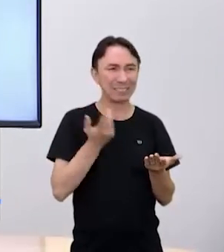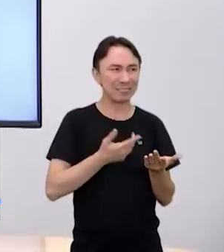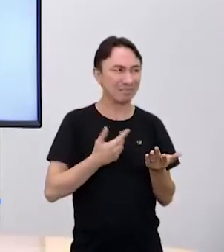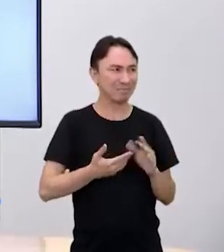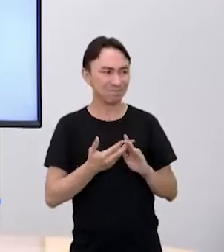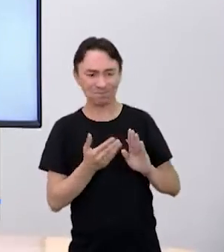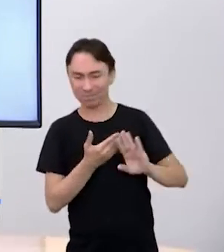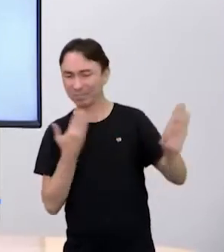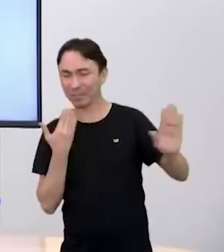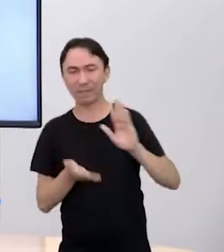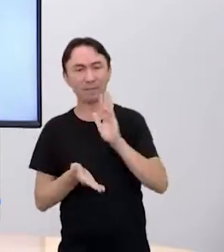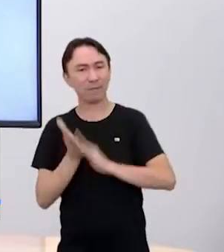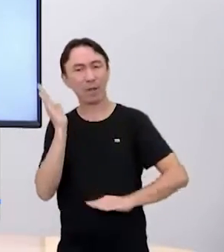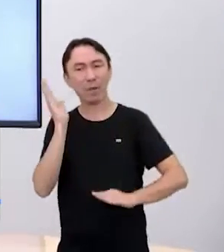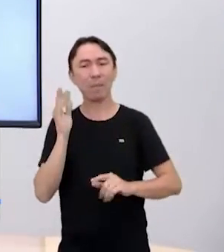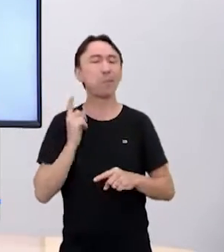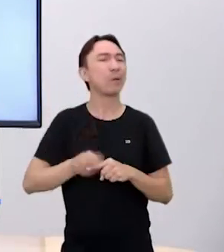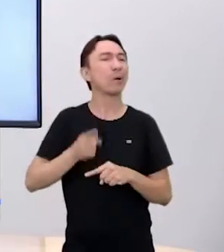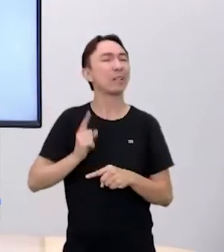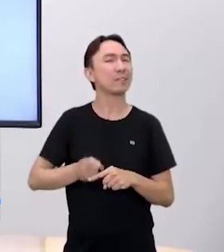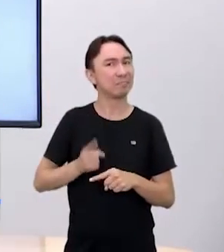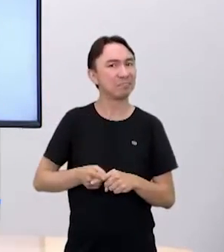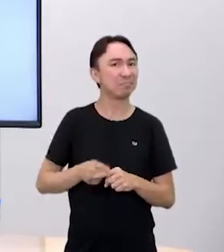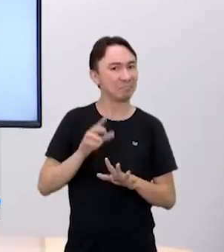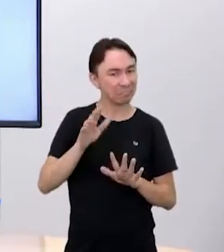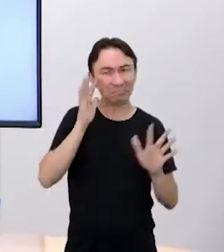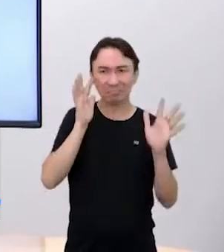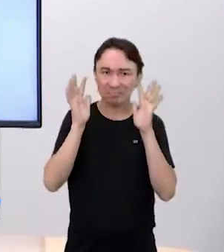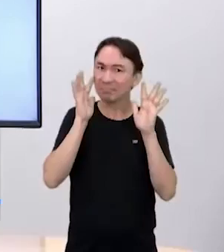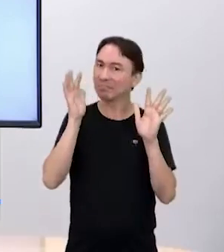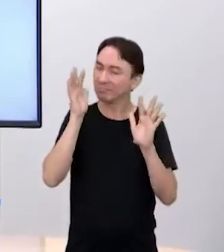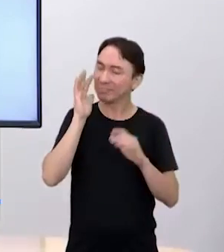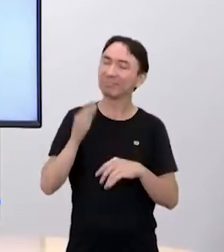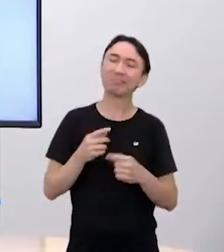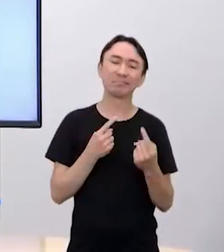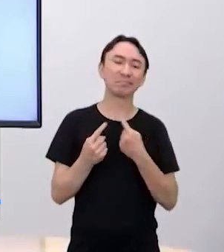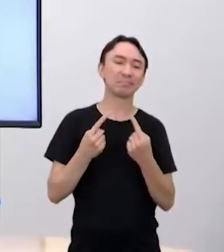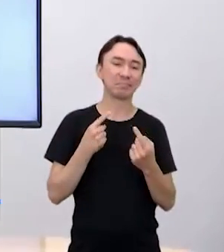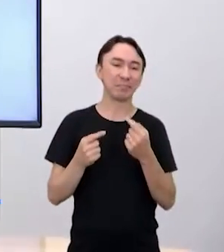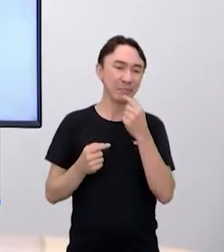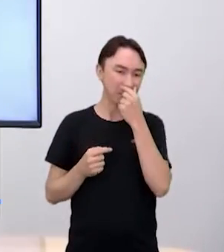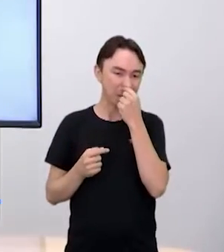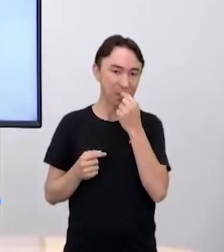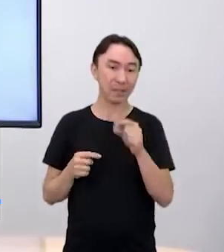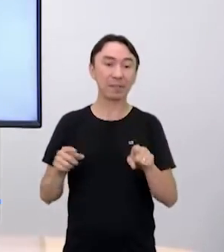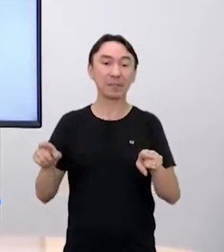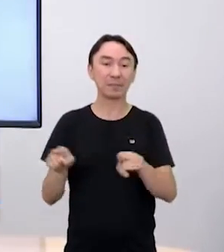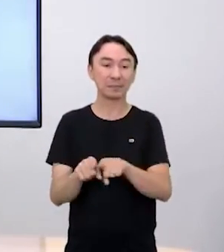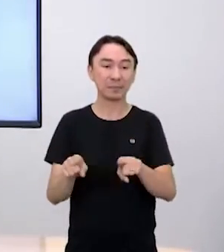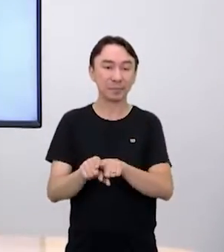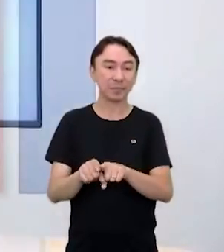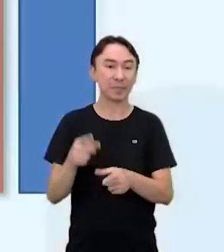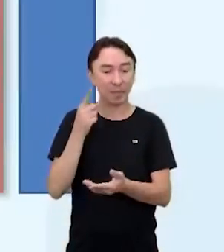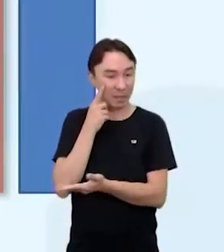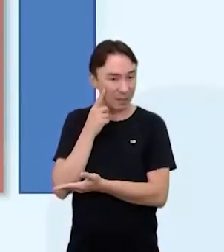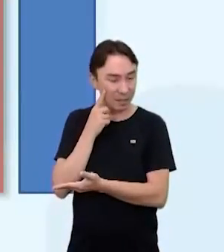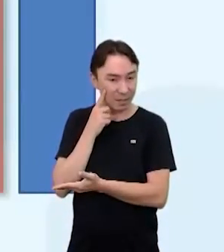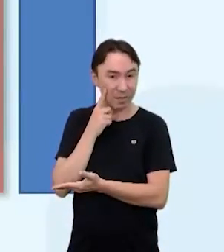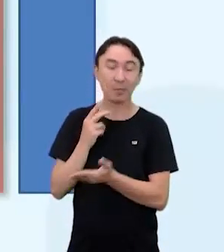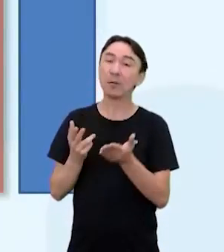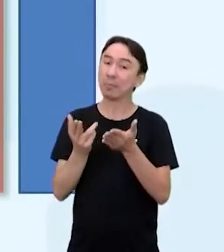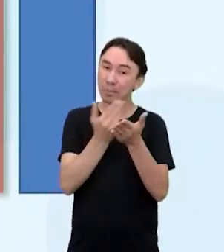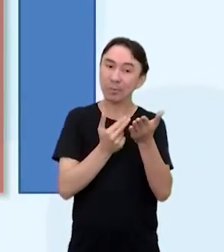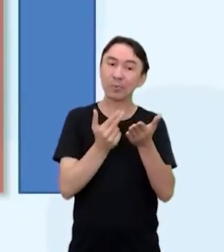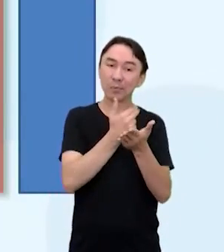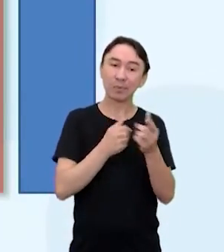levantada. Enfim, então ele passou por diversos estilos. Ele pintou aqui, vamos dar uma olhada. Ele pintou o quê? Pontilhismo. Uma das